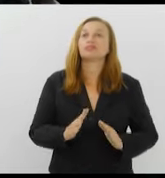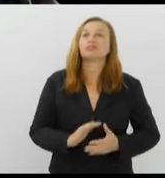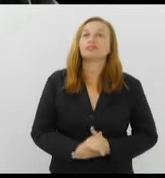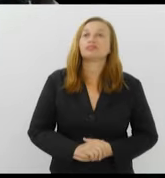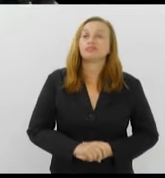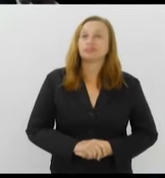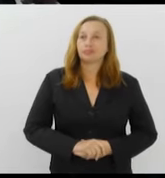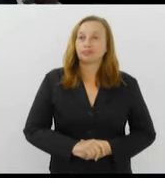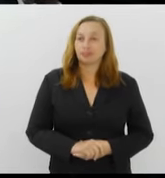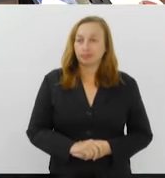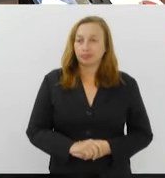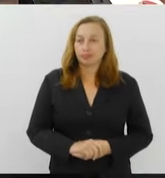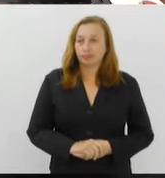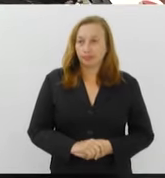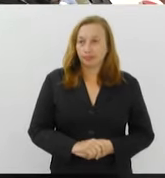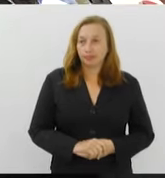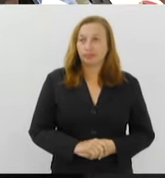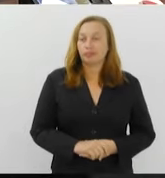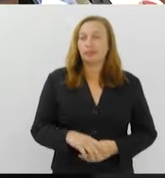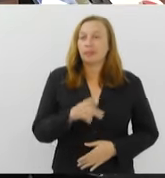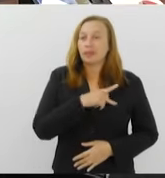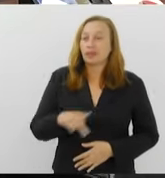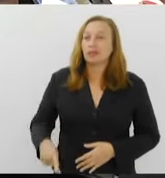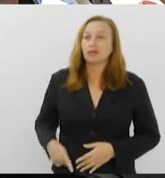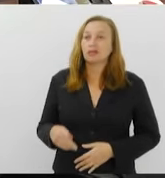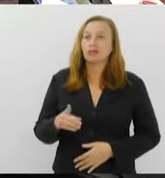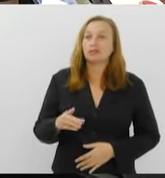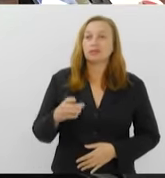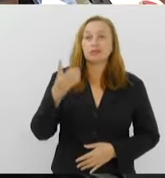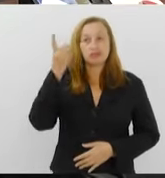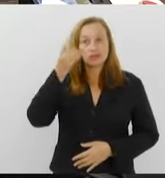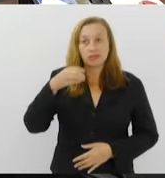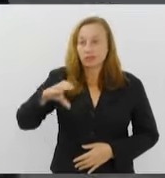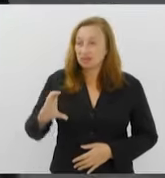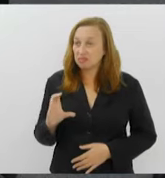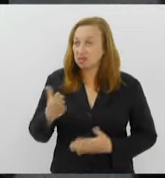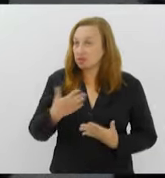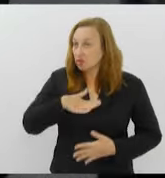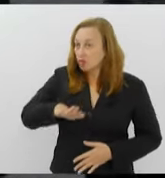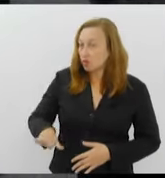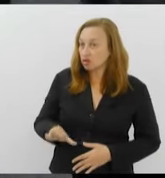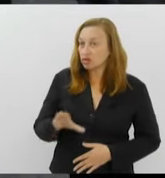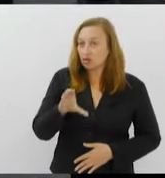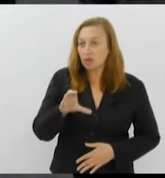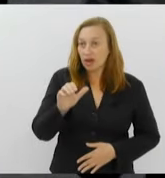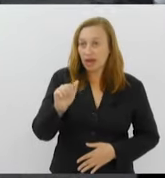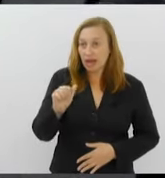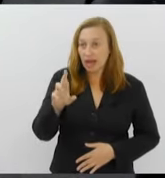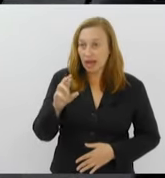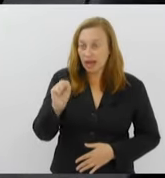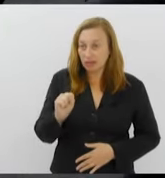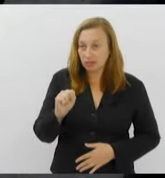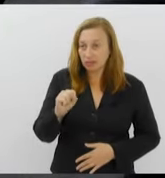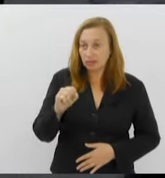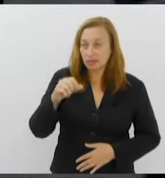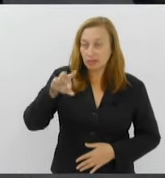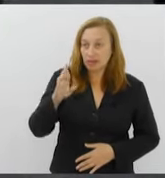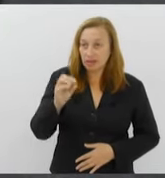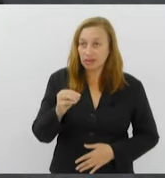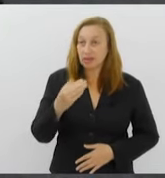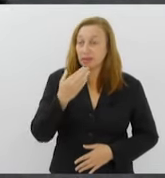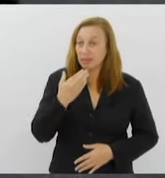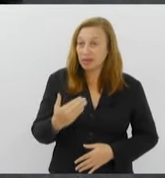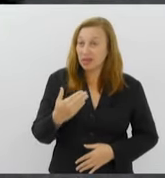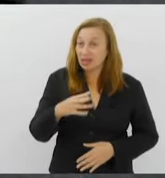Obrigado. Presidente, o Carlos Mink não gosta do Carlos Macedo. Está propondo que ele incorpore essa altura